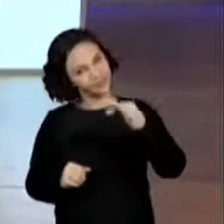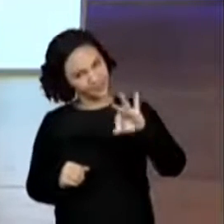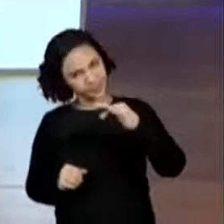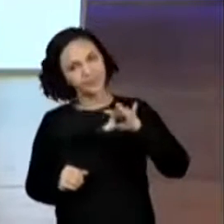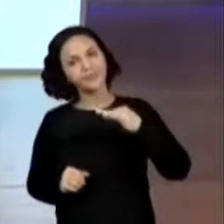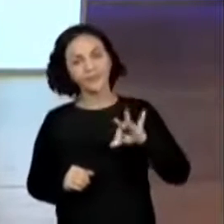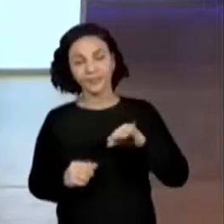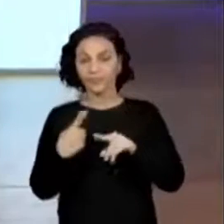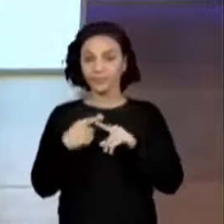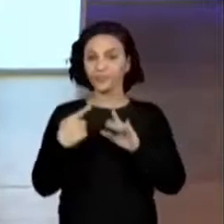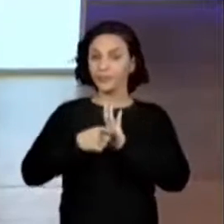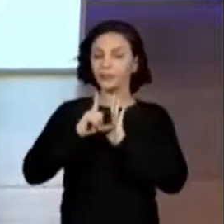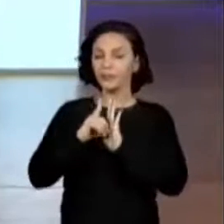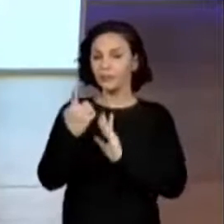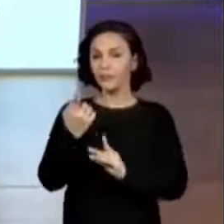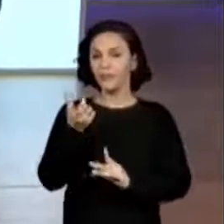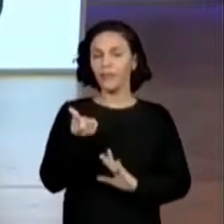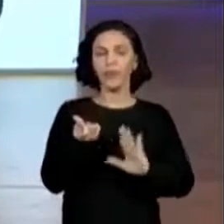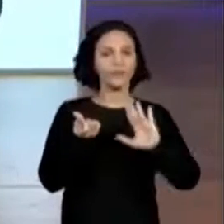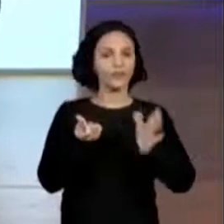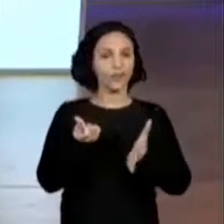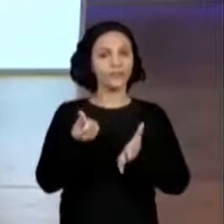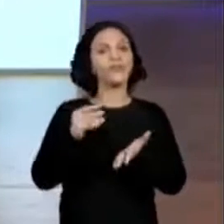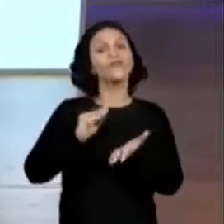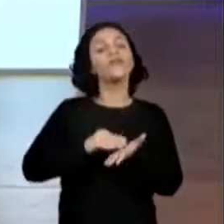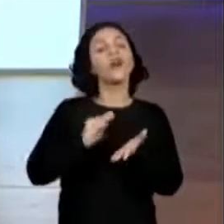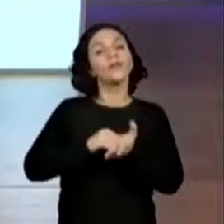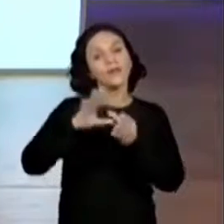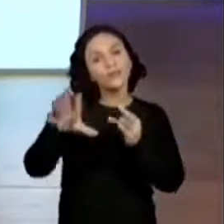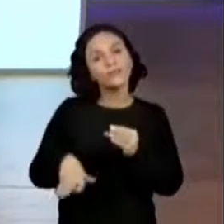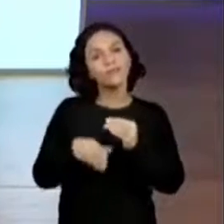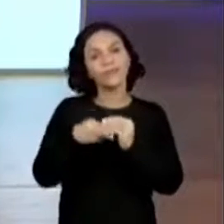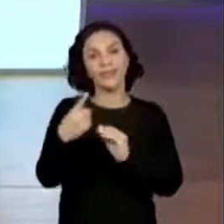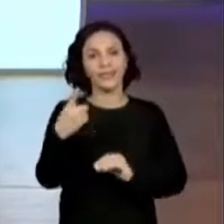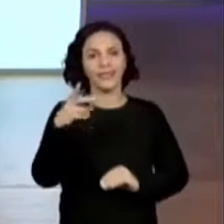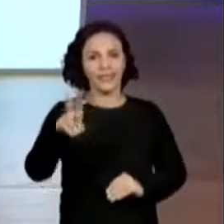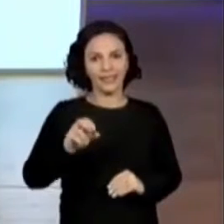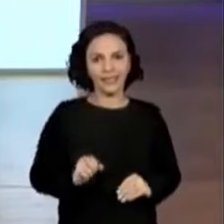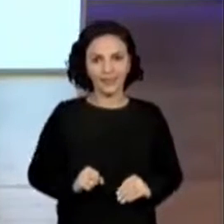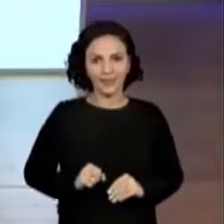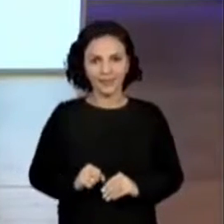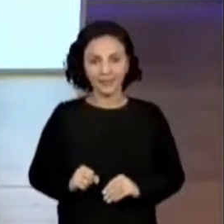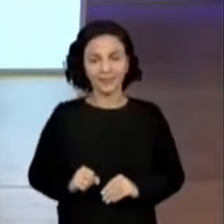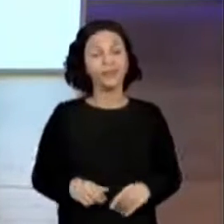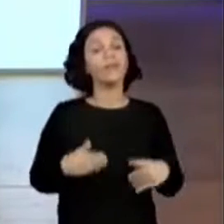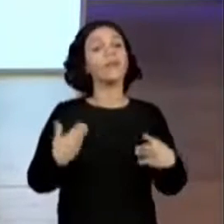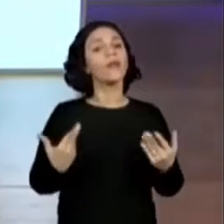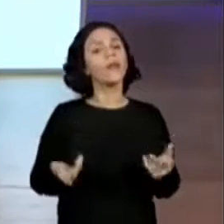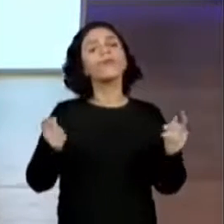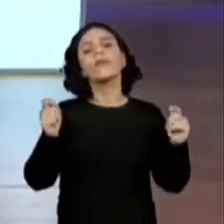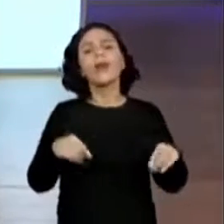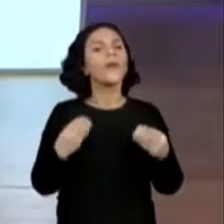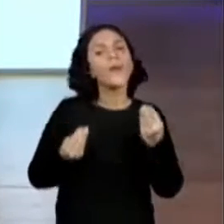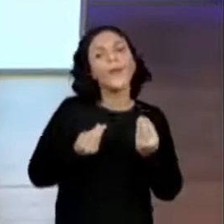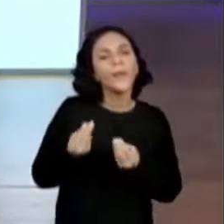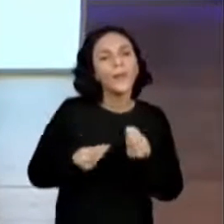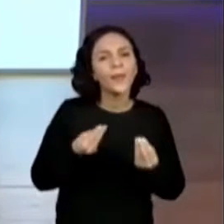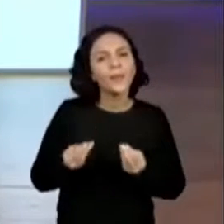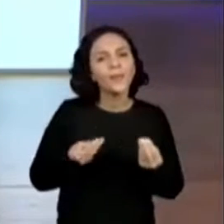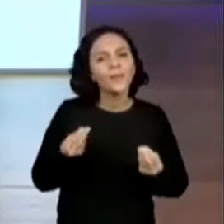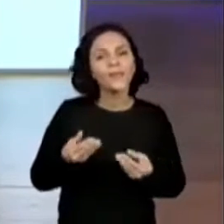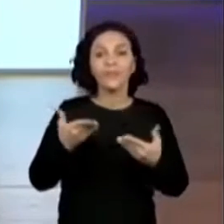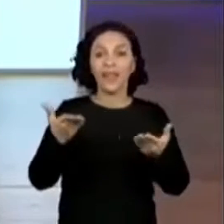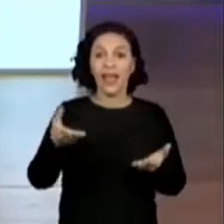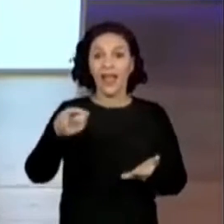porque a gente tinha 16 e a gente precisava de mais 15, né? Então, o que eu posso fazer também,